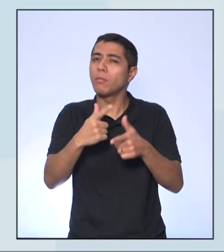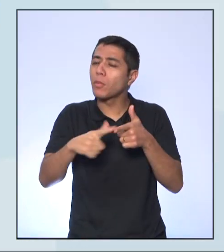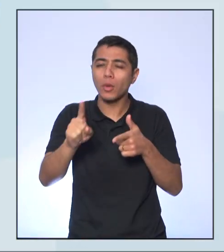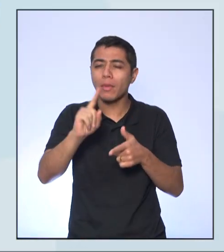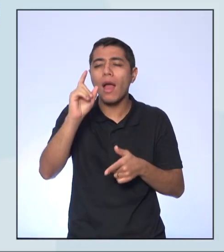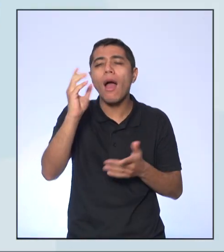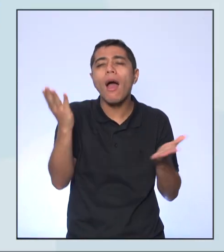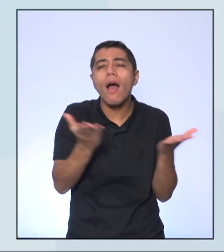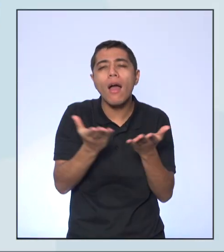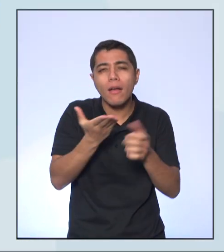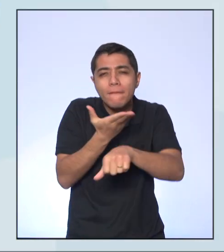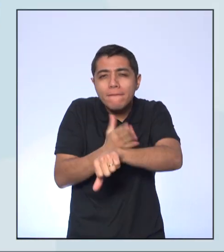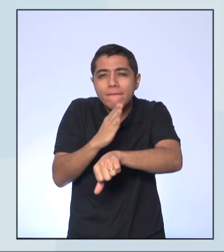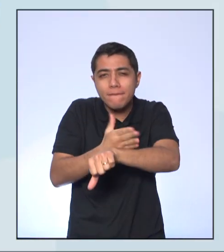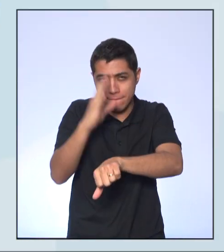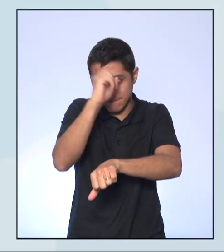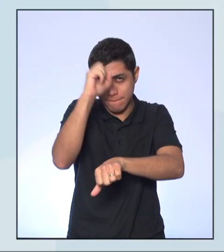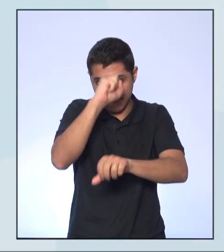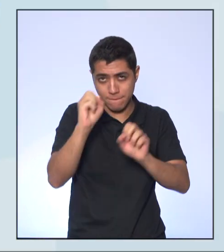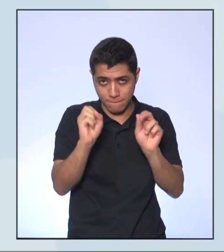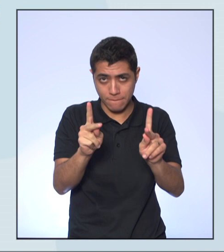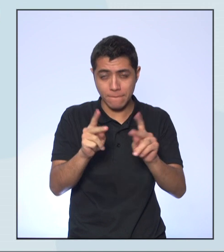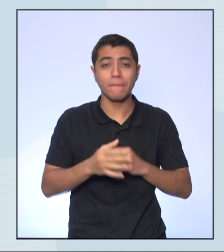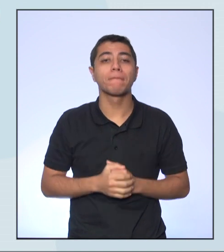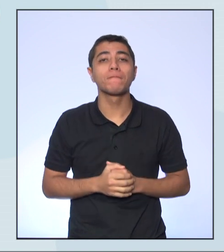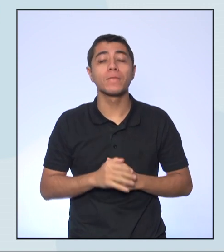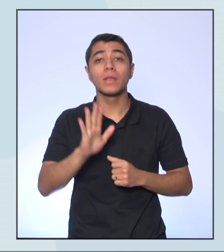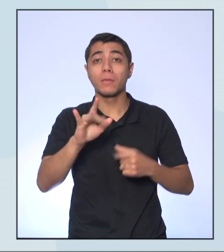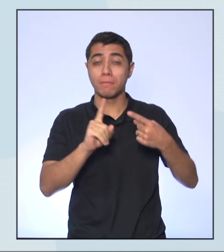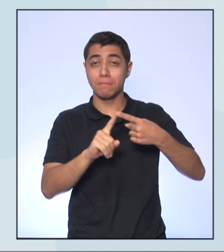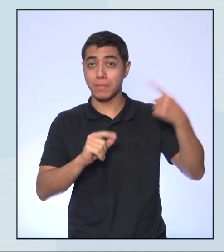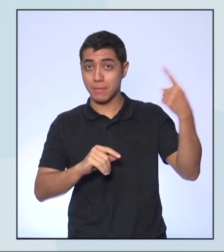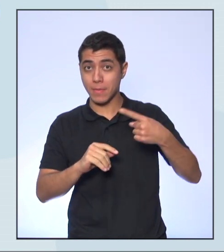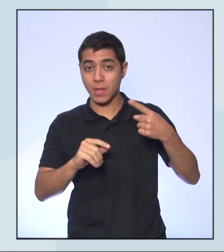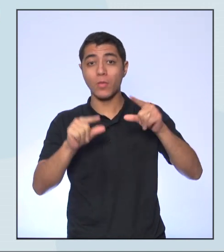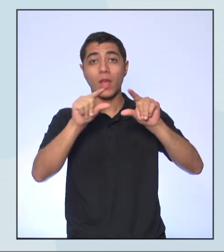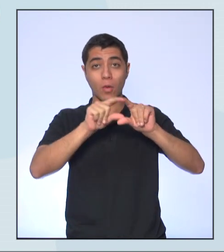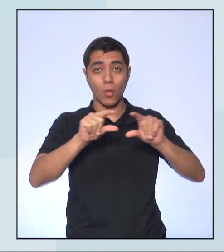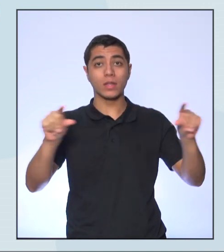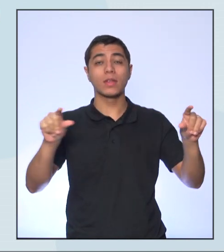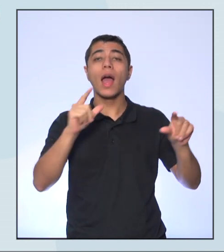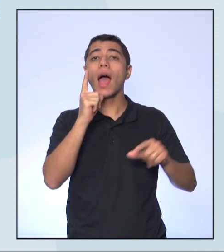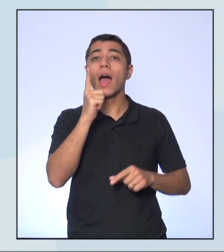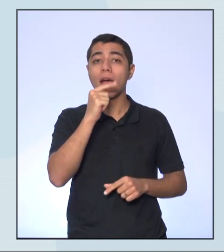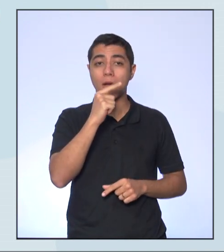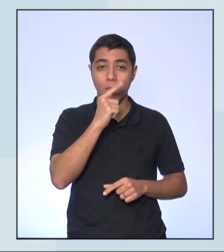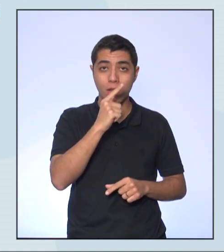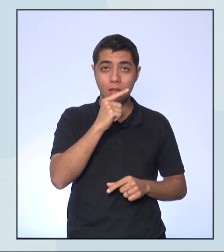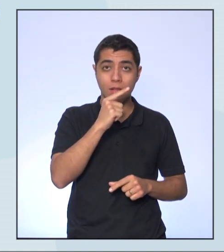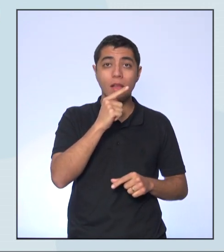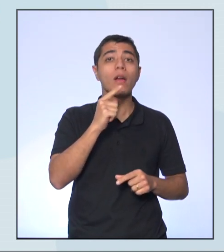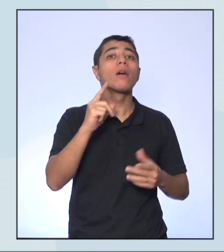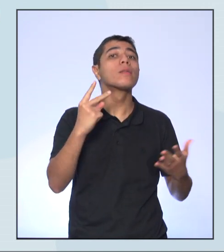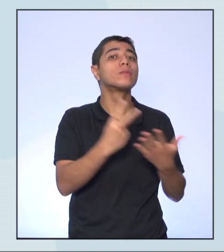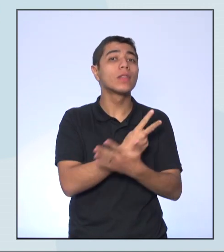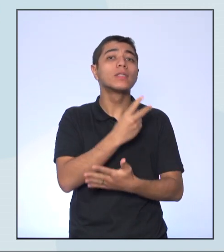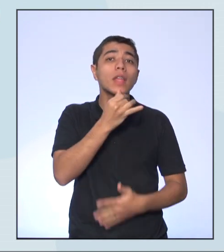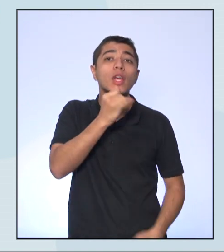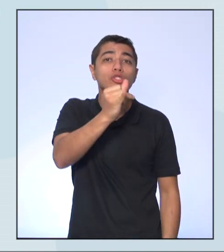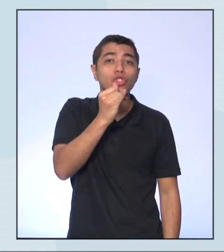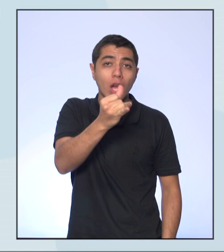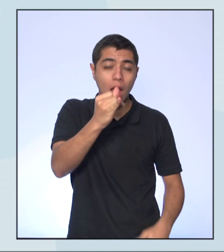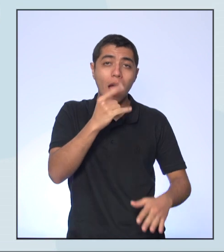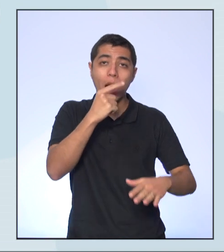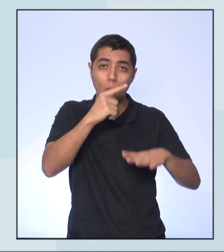que era a água, que ela sofre a descarga de corrente elétrica e ela se transforma em gás, hidrogênio e gás oxigênio. Se